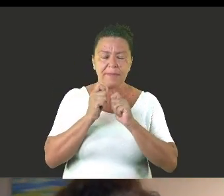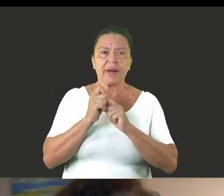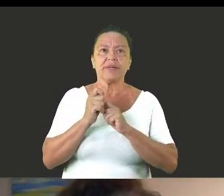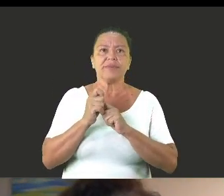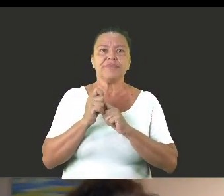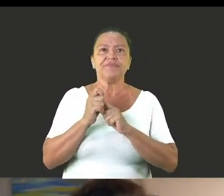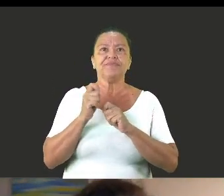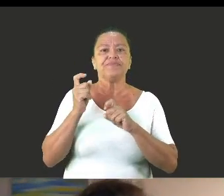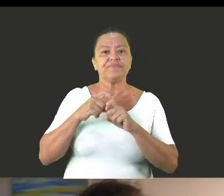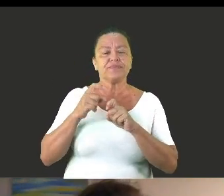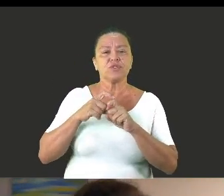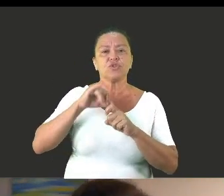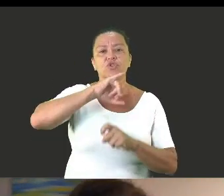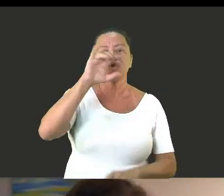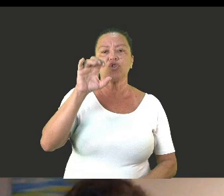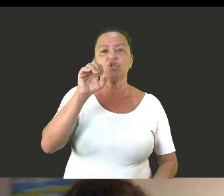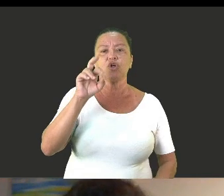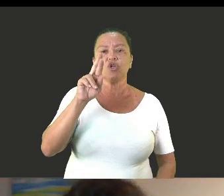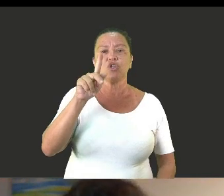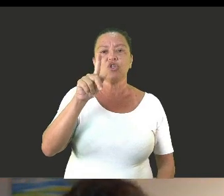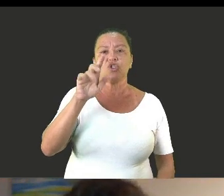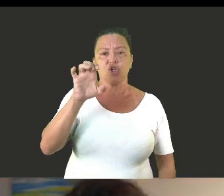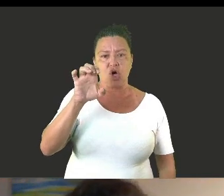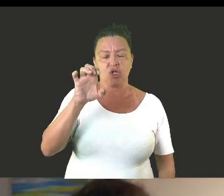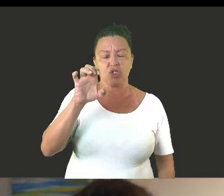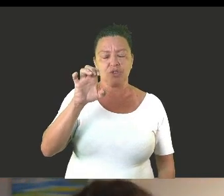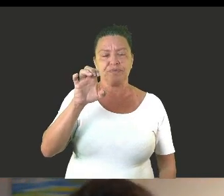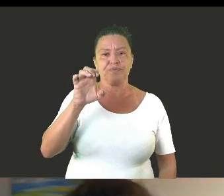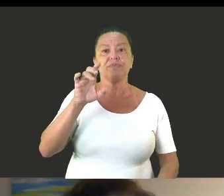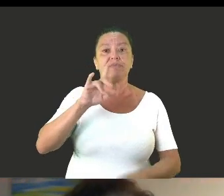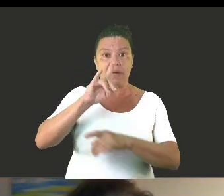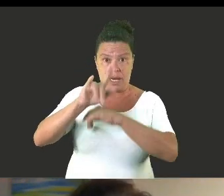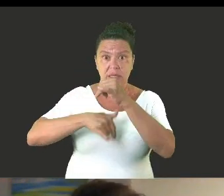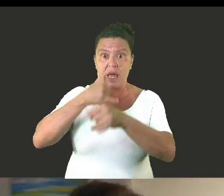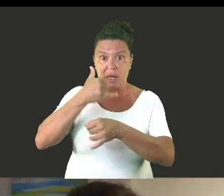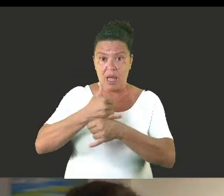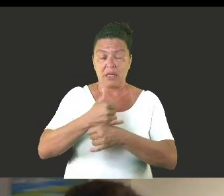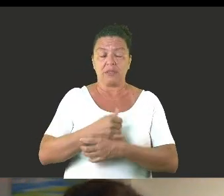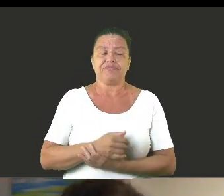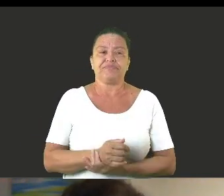Jorge Andréa na internet,